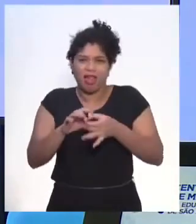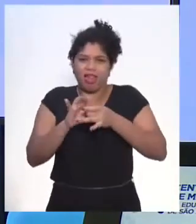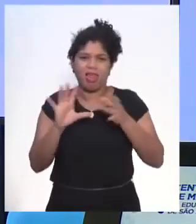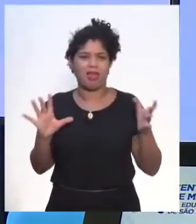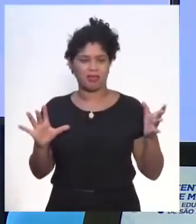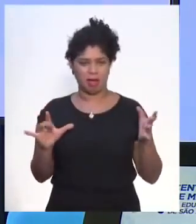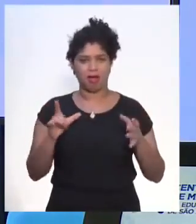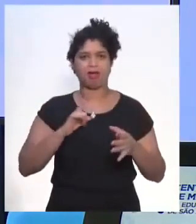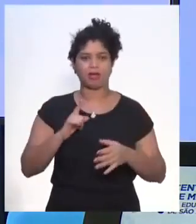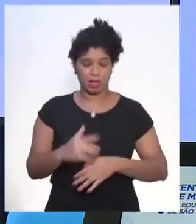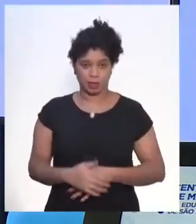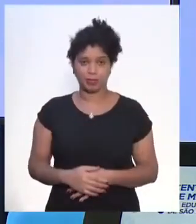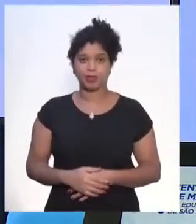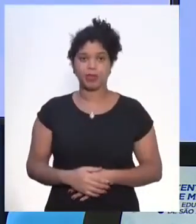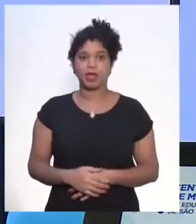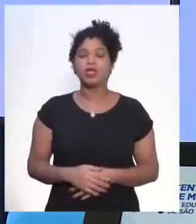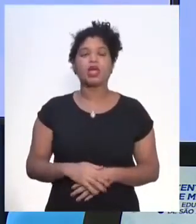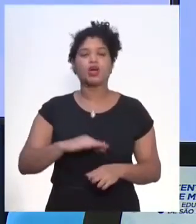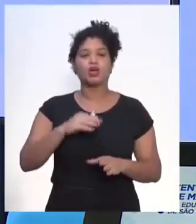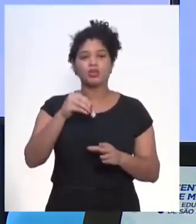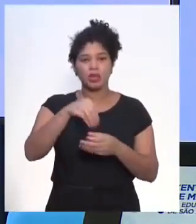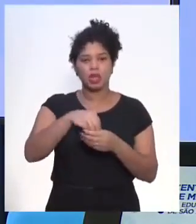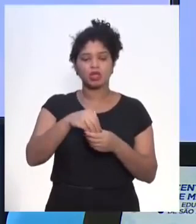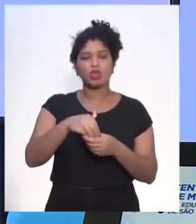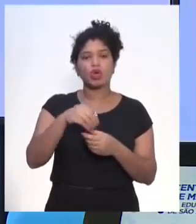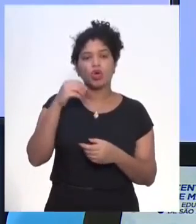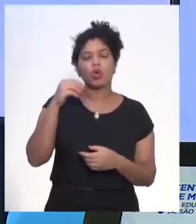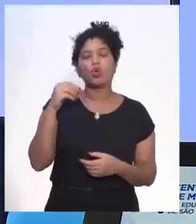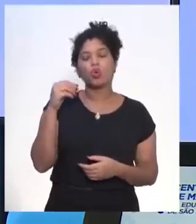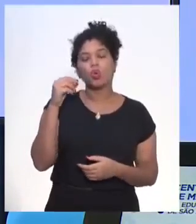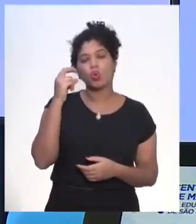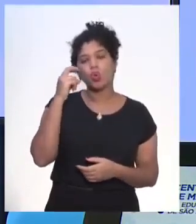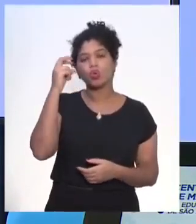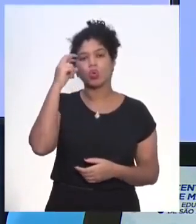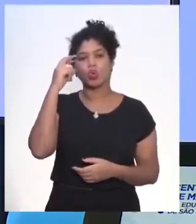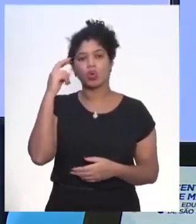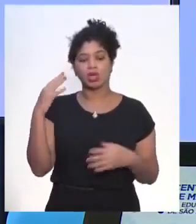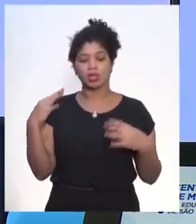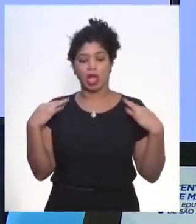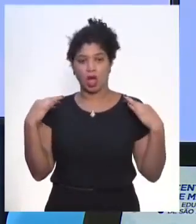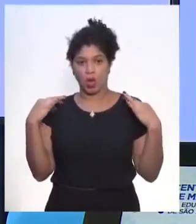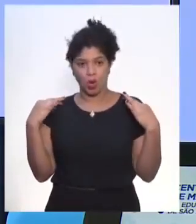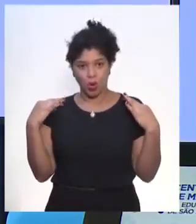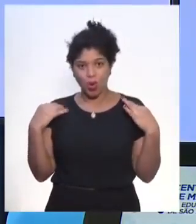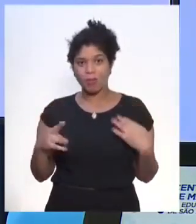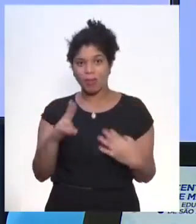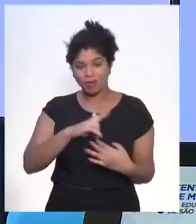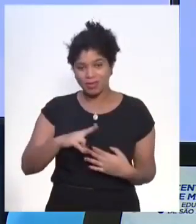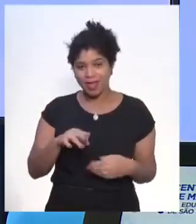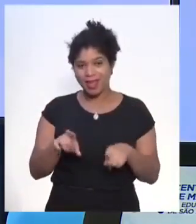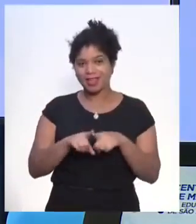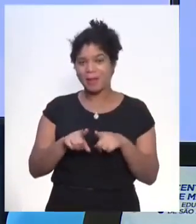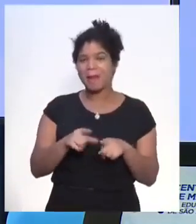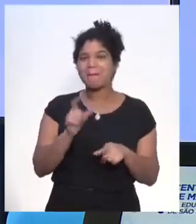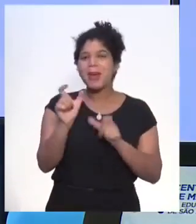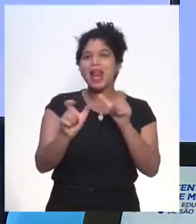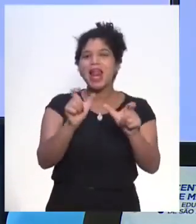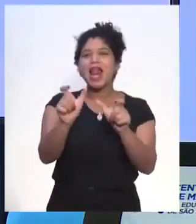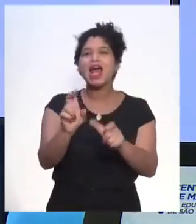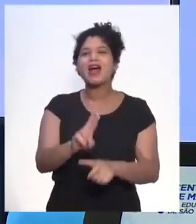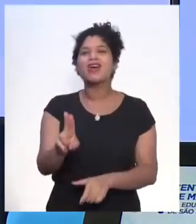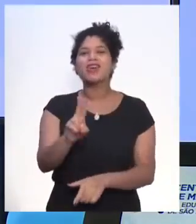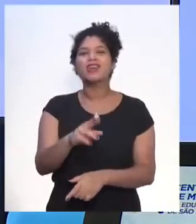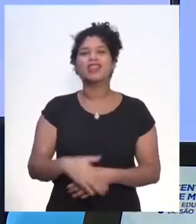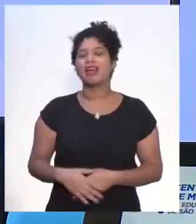vários outros estilos. Então, é toda uma cultura, inclusive na forma de vestir, nas gírias, na indumentária, e de lugar para lugar,